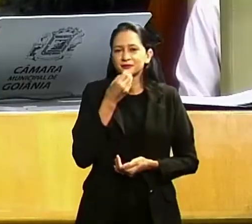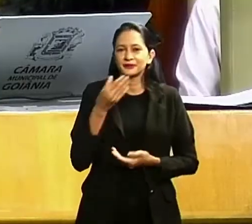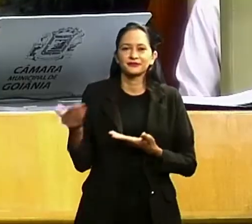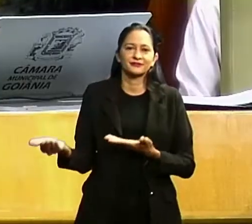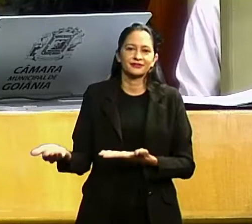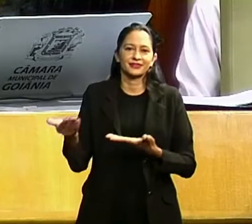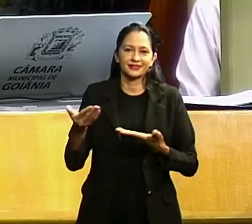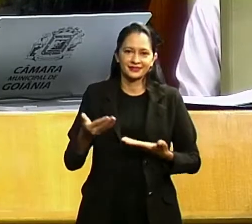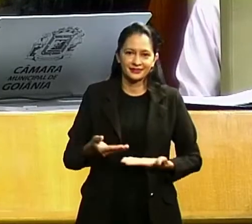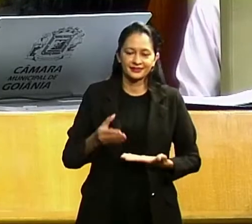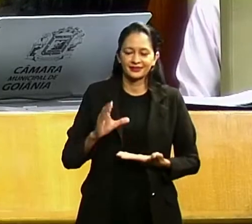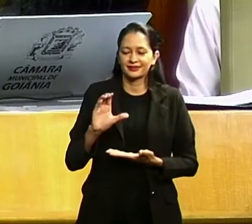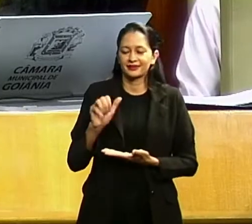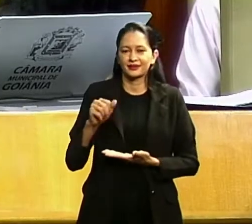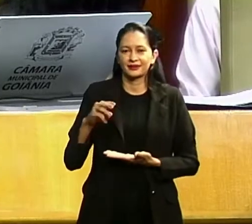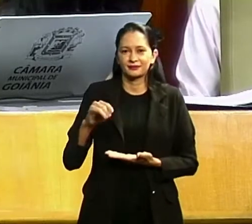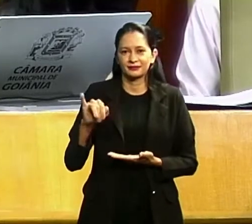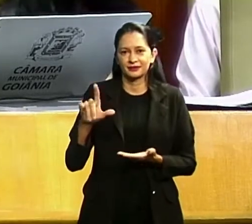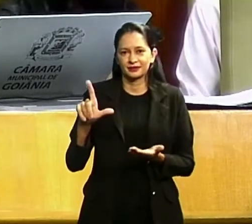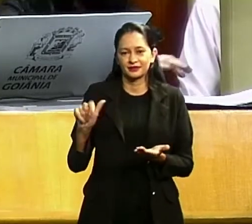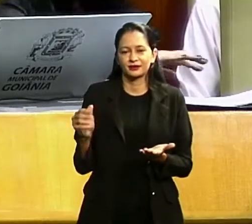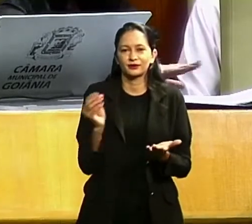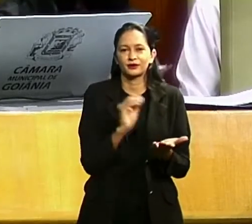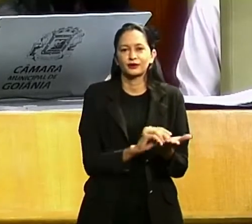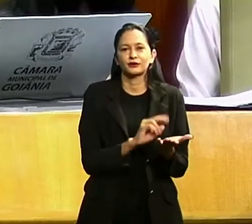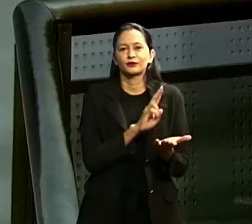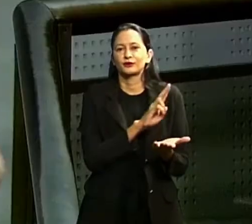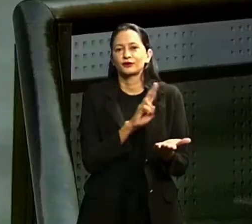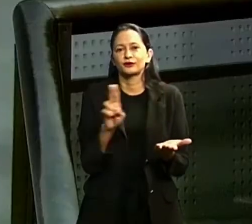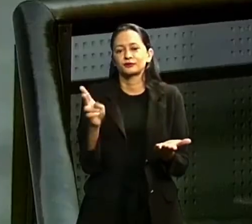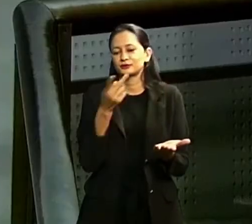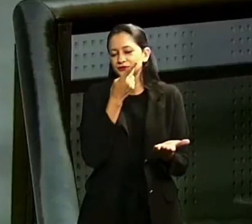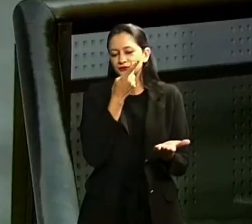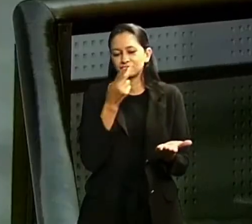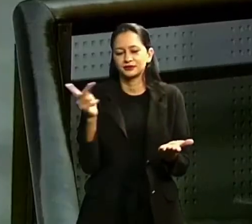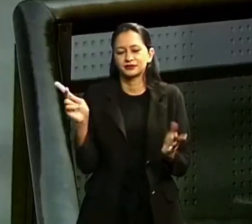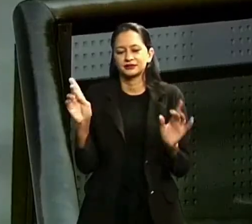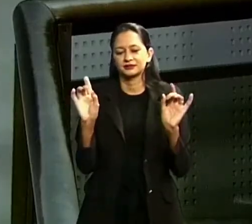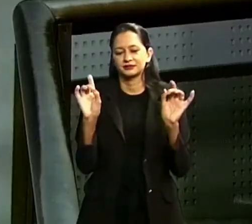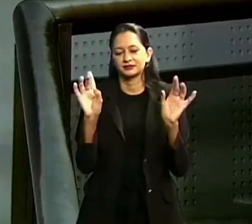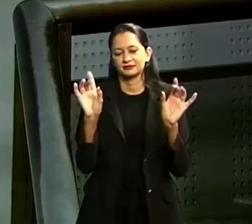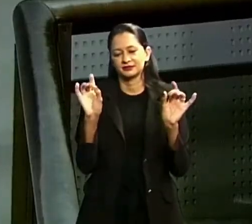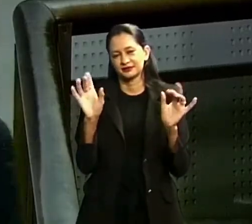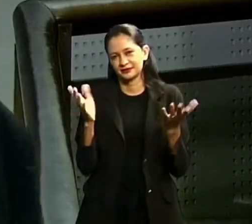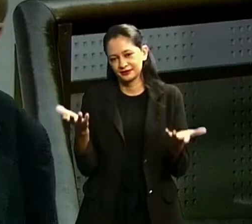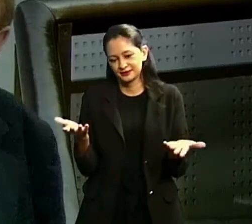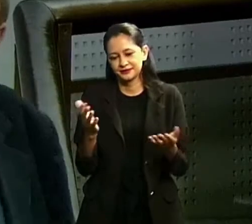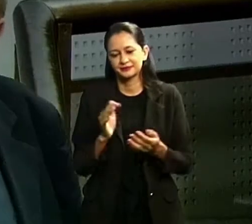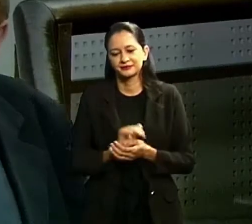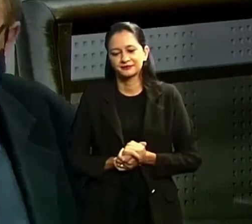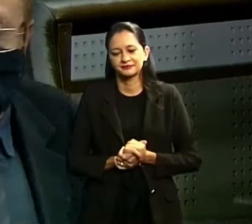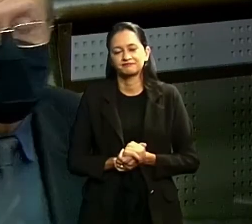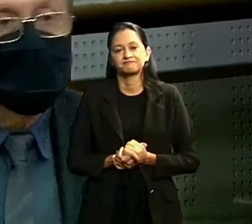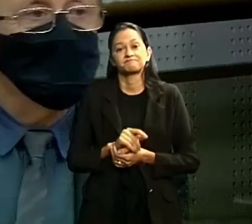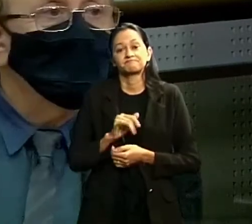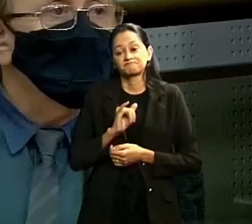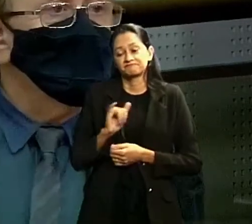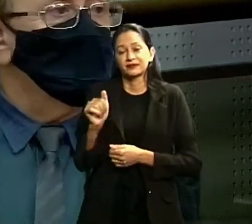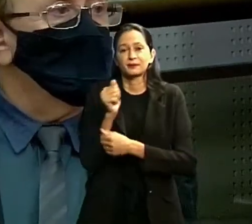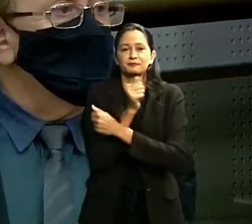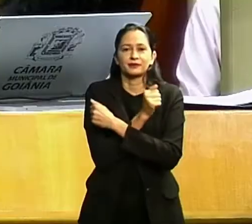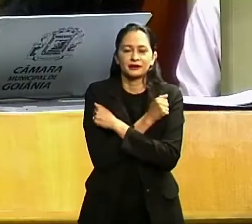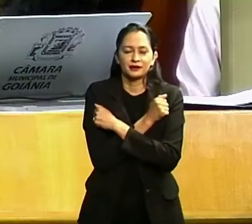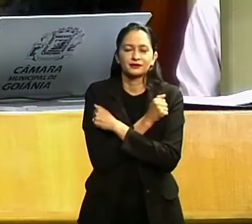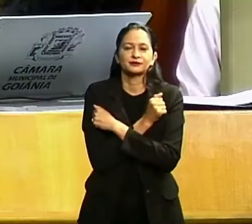Camila Rosa, que seja registrada como visita honrosa na sessão de hoje. E levo o nosso abraço